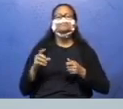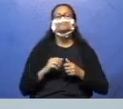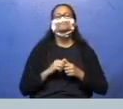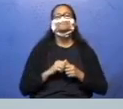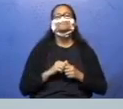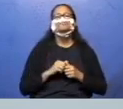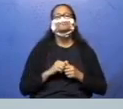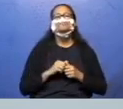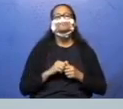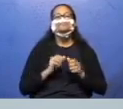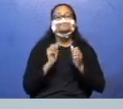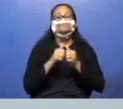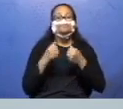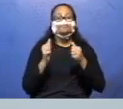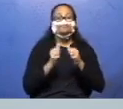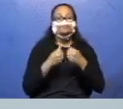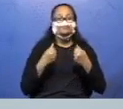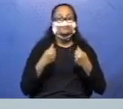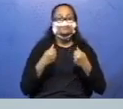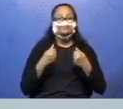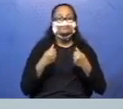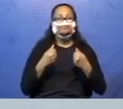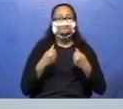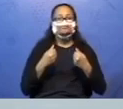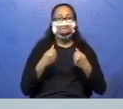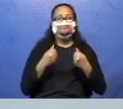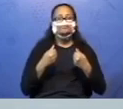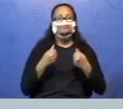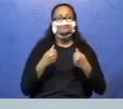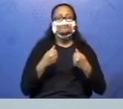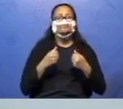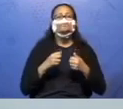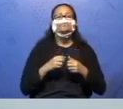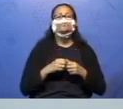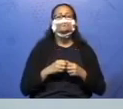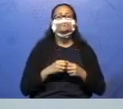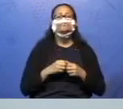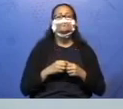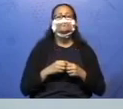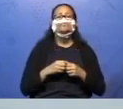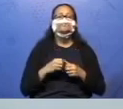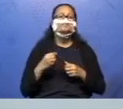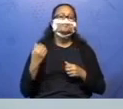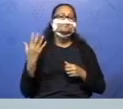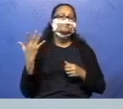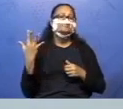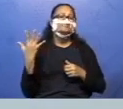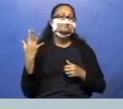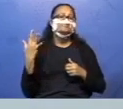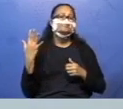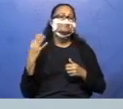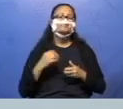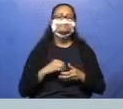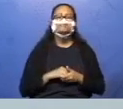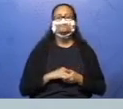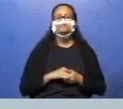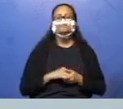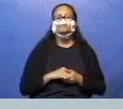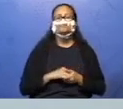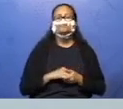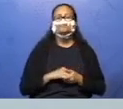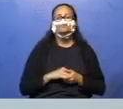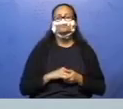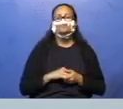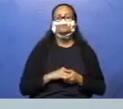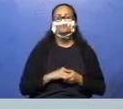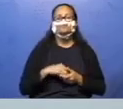espacinho. Pão, espacinho. Na, espacinho. Mão.